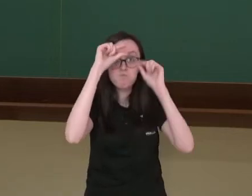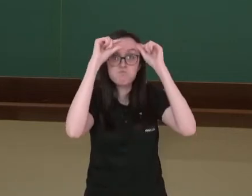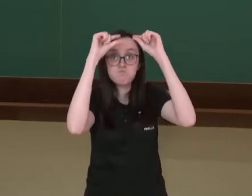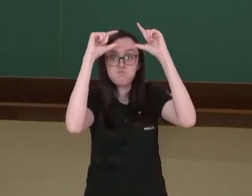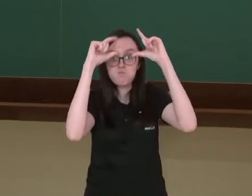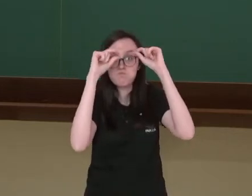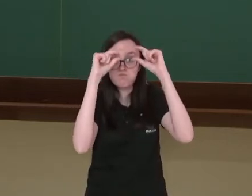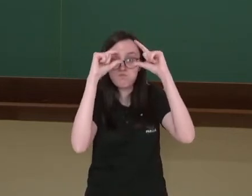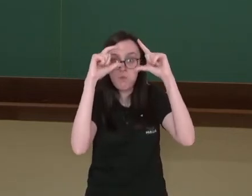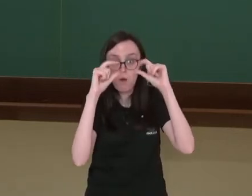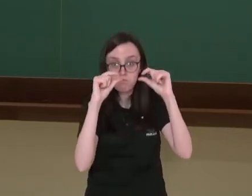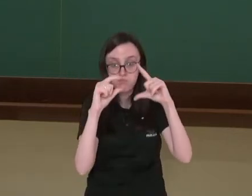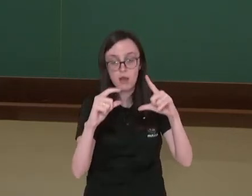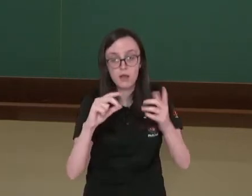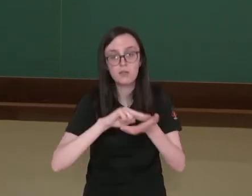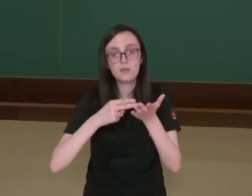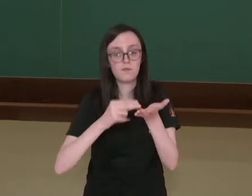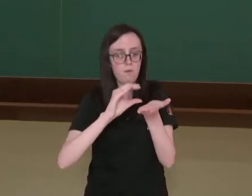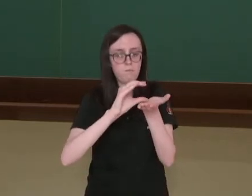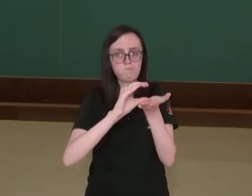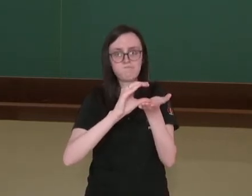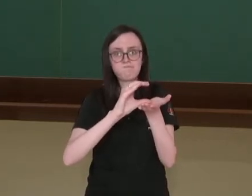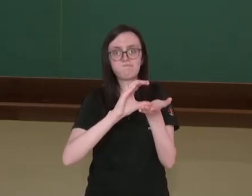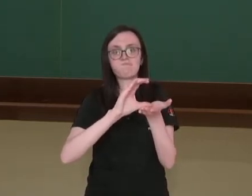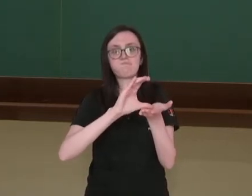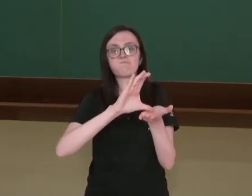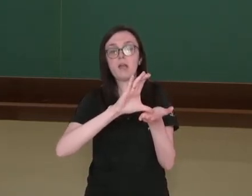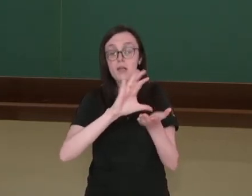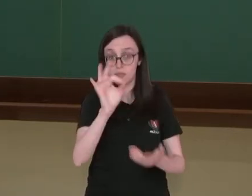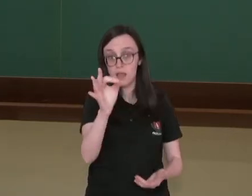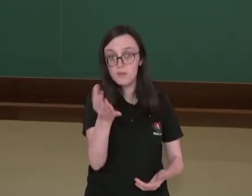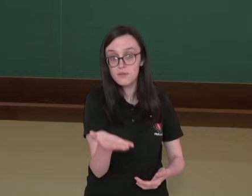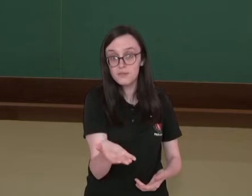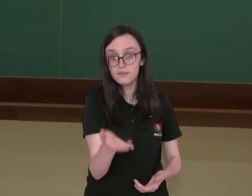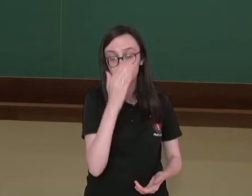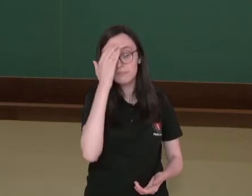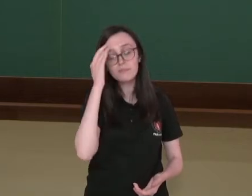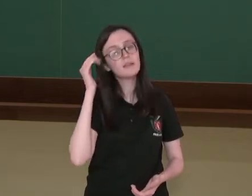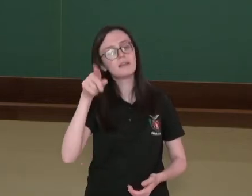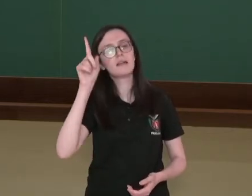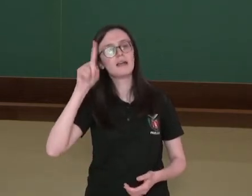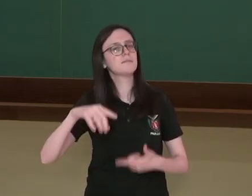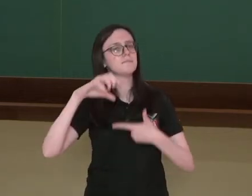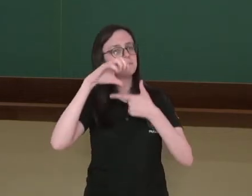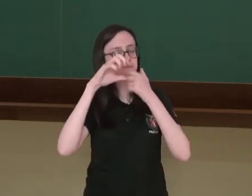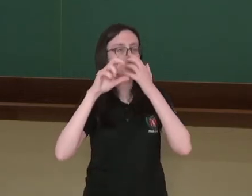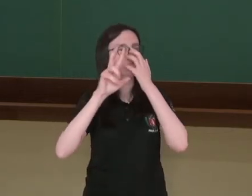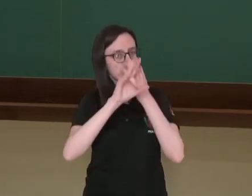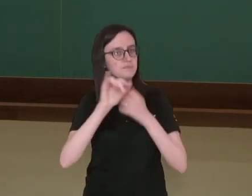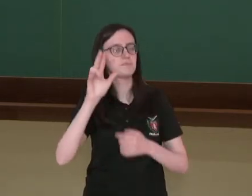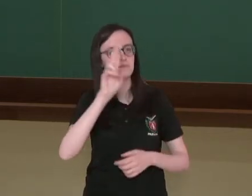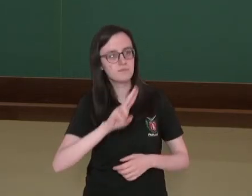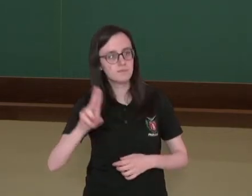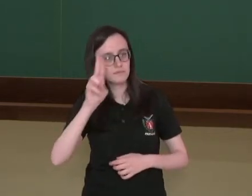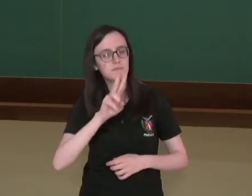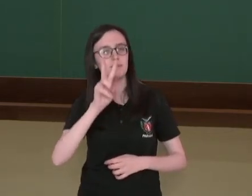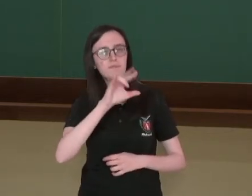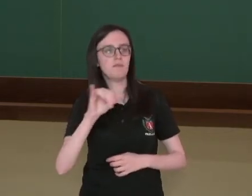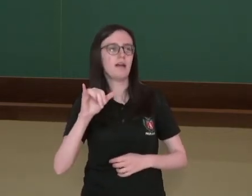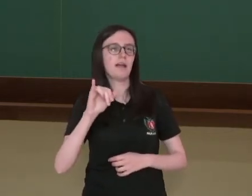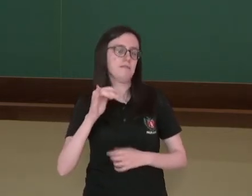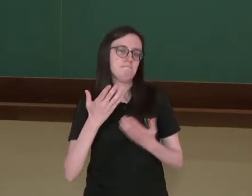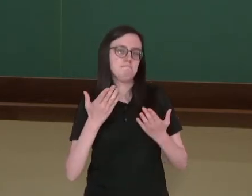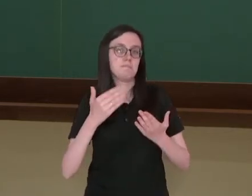página, maior vai ser a quantidade de páginas por livro, não é verdade, gente? E esse é um problema que vai demandar